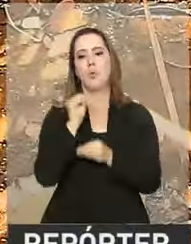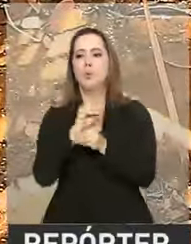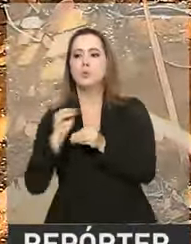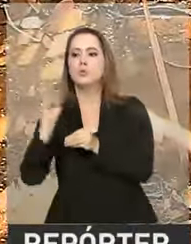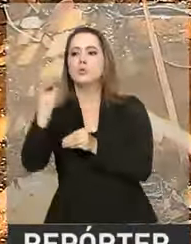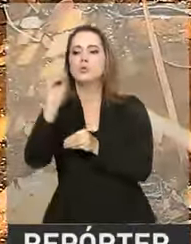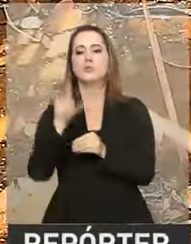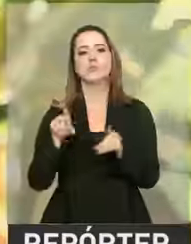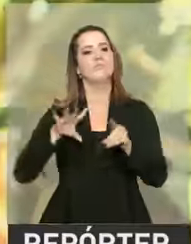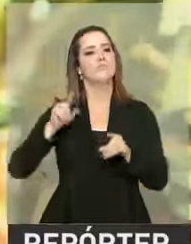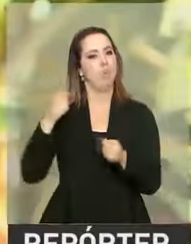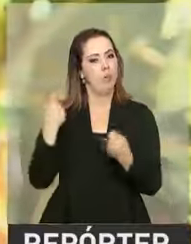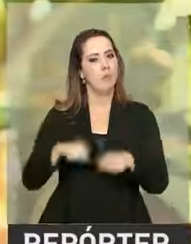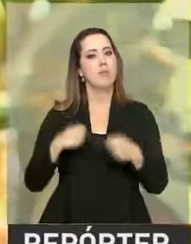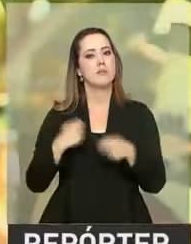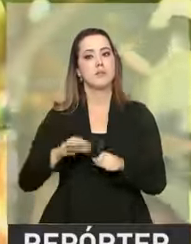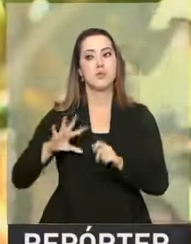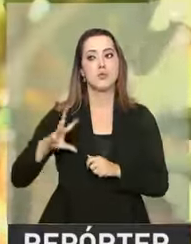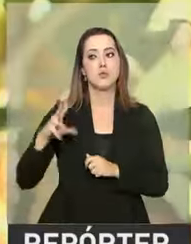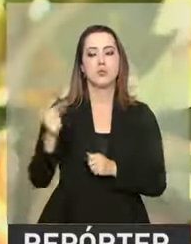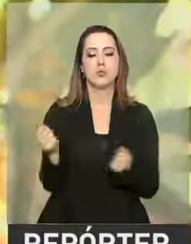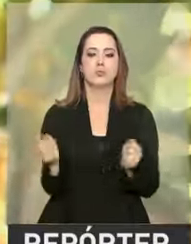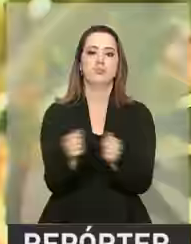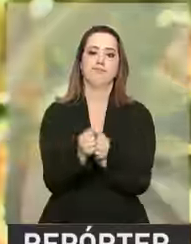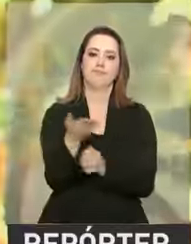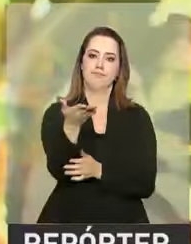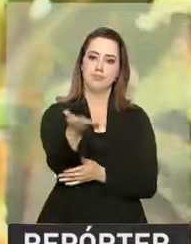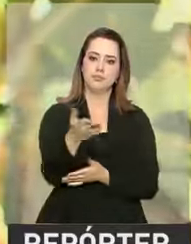um dever de todos. Esse eu acredito que